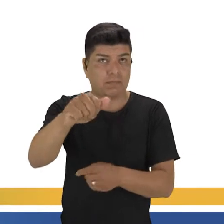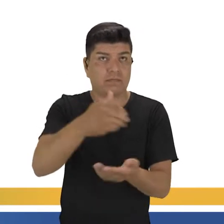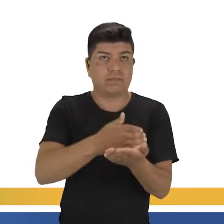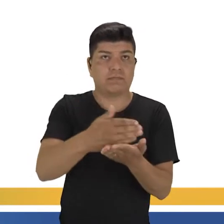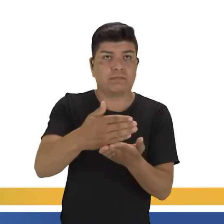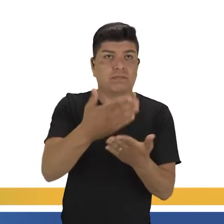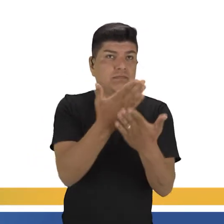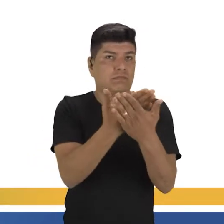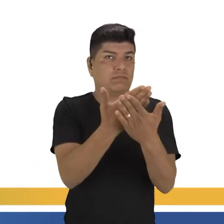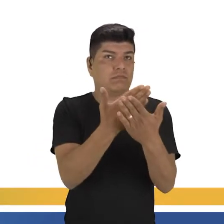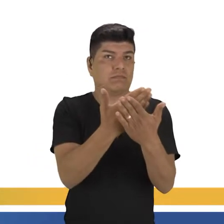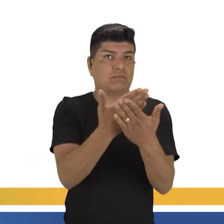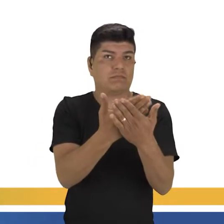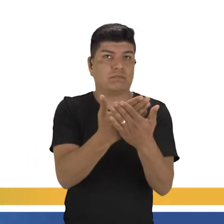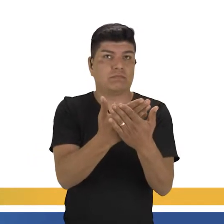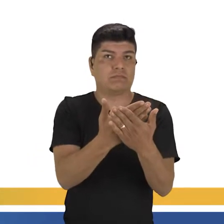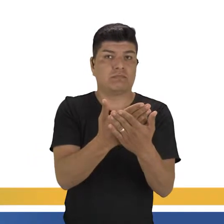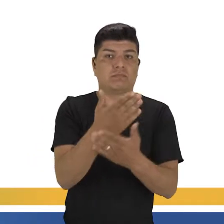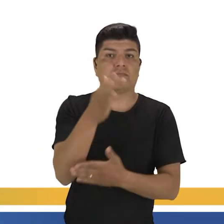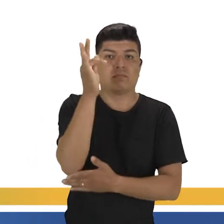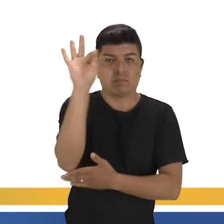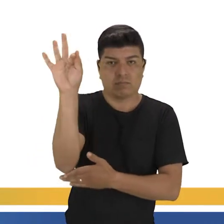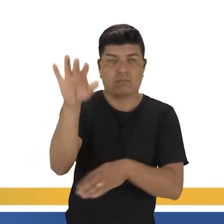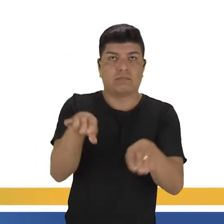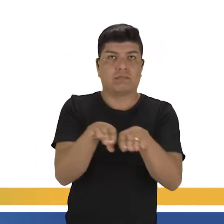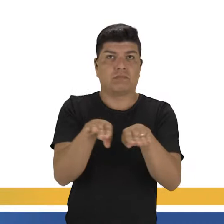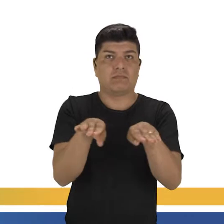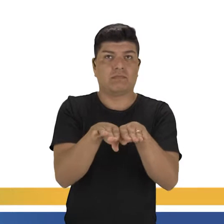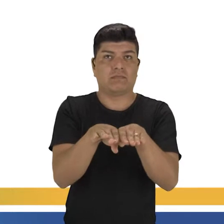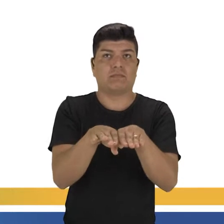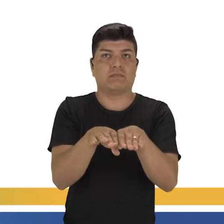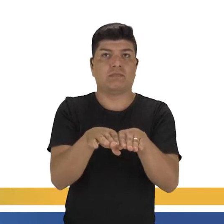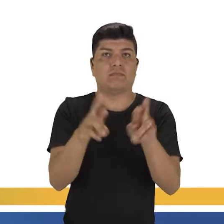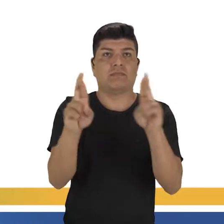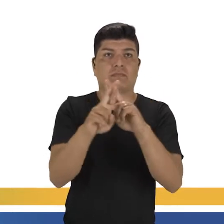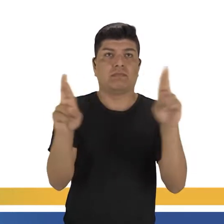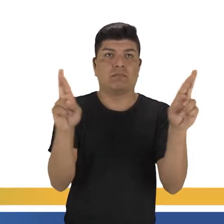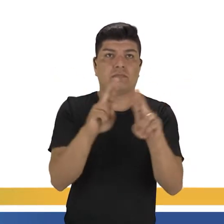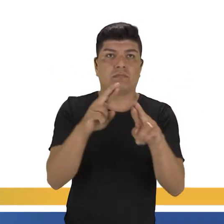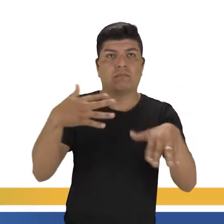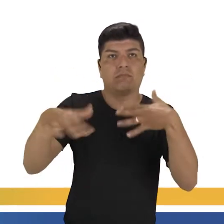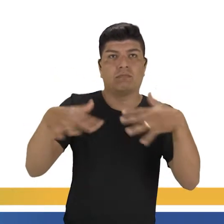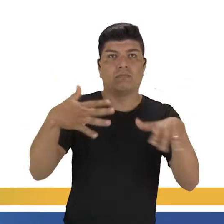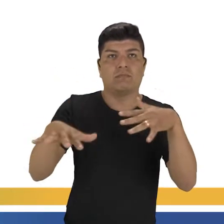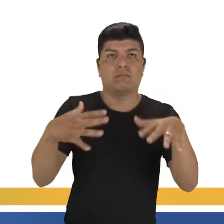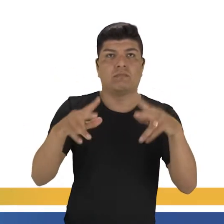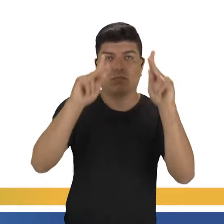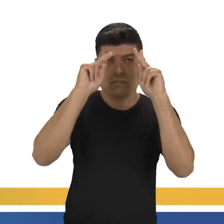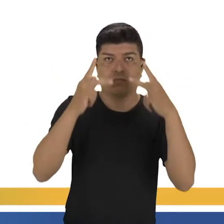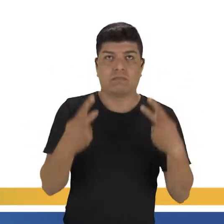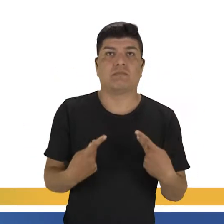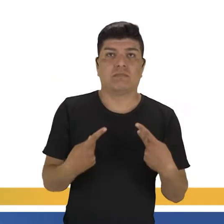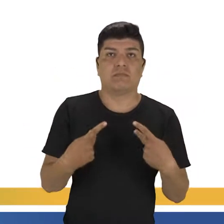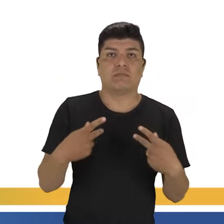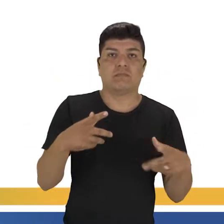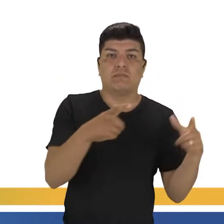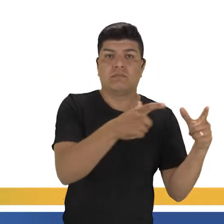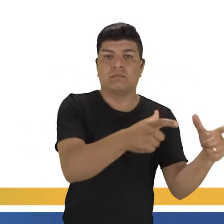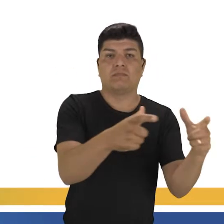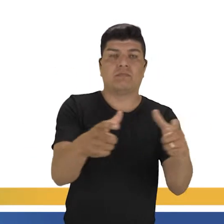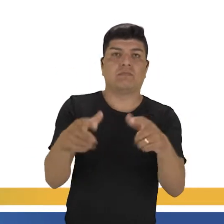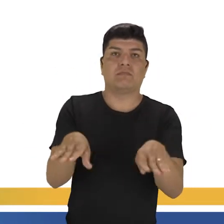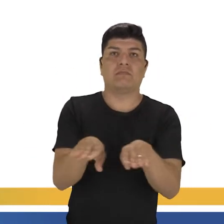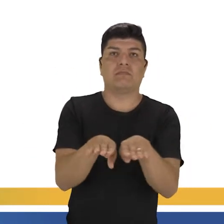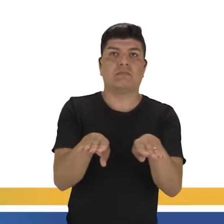Escola de Belas Artes de Paris. Interessou-se pela relação entre o movimento humano e o espaço que o